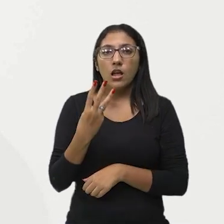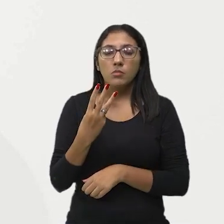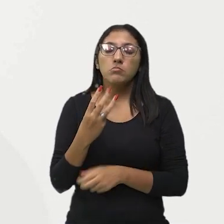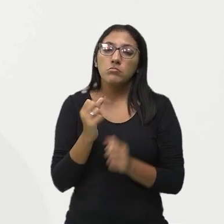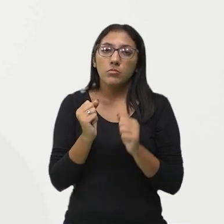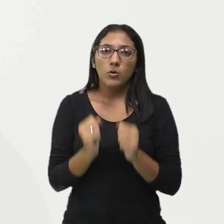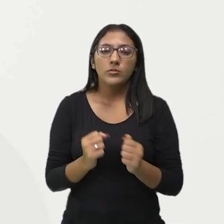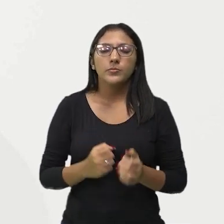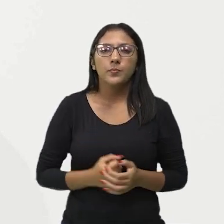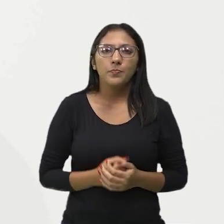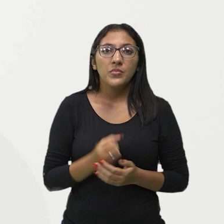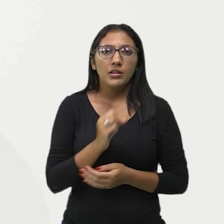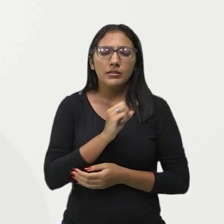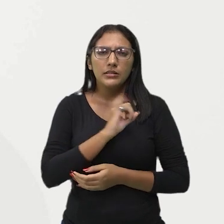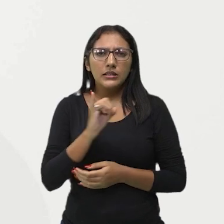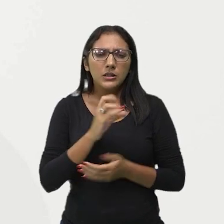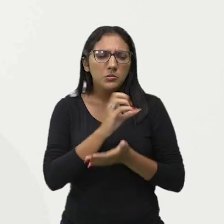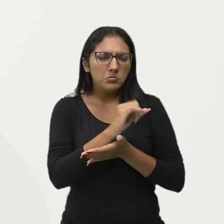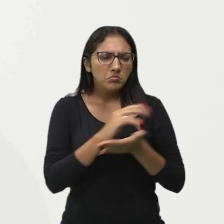nada, você usa então